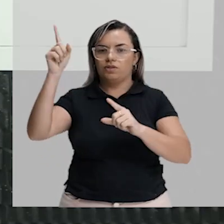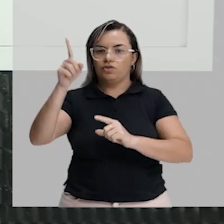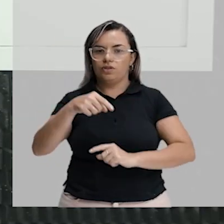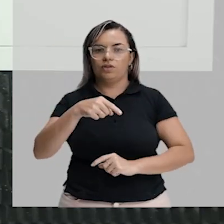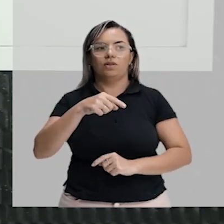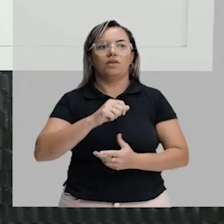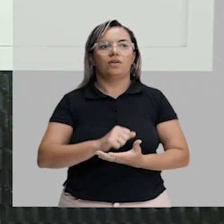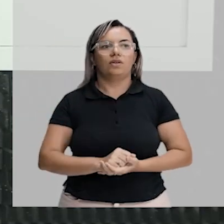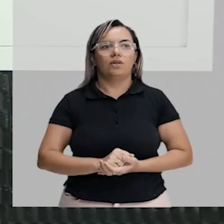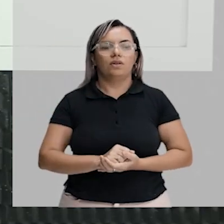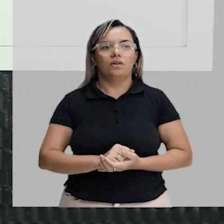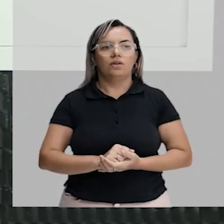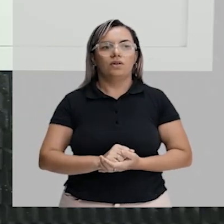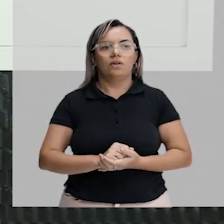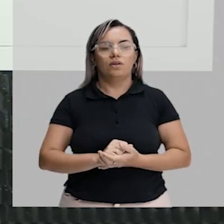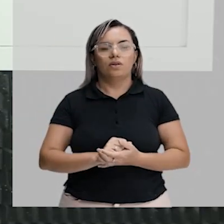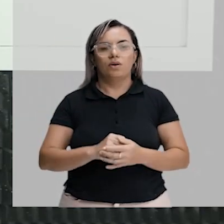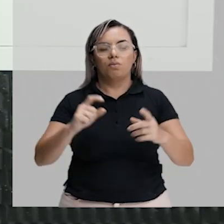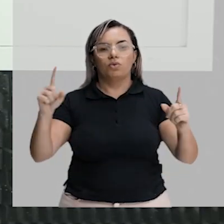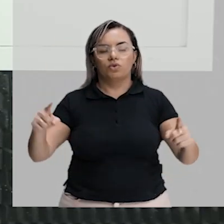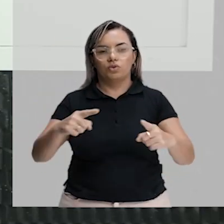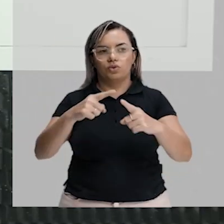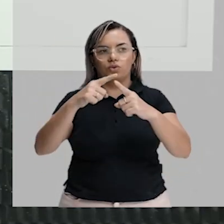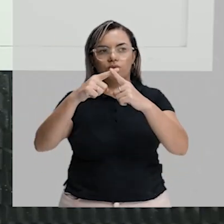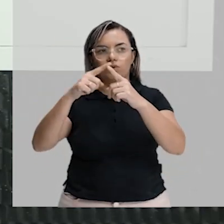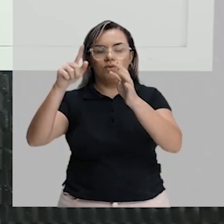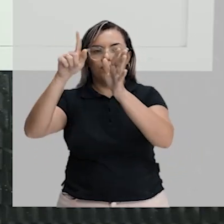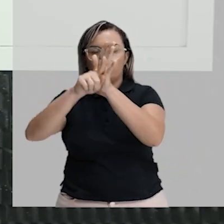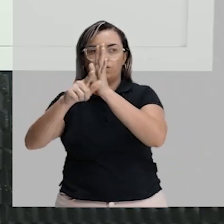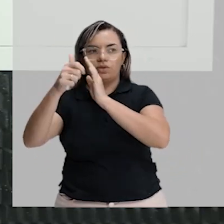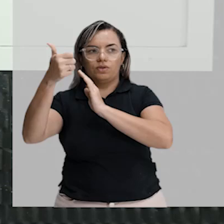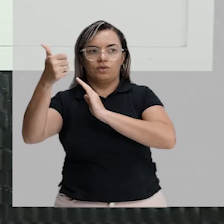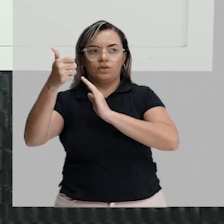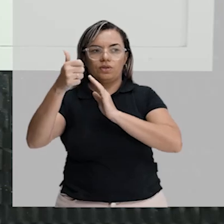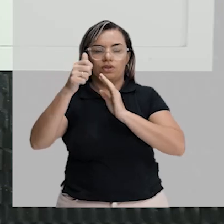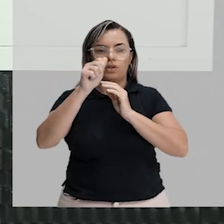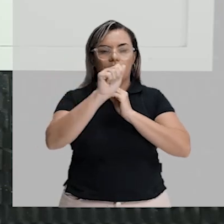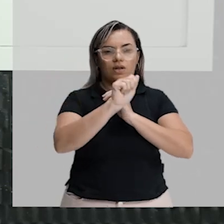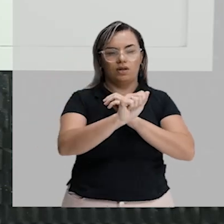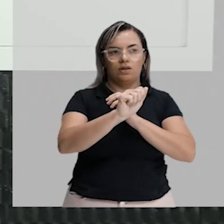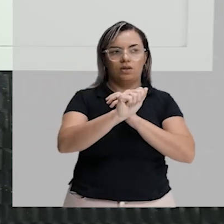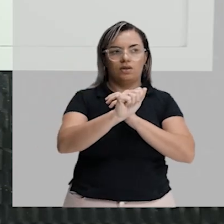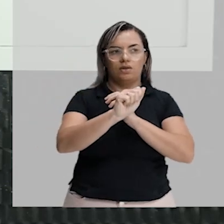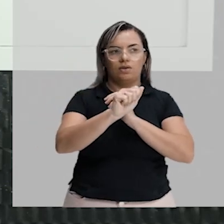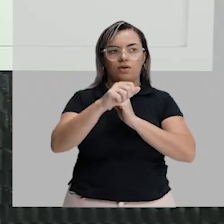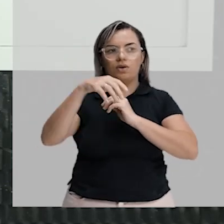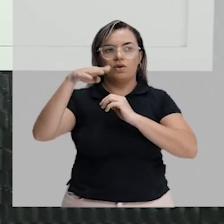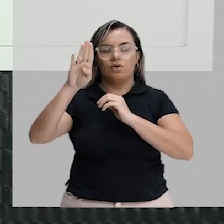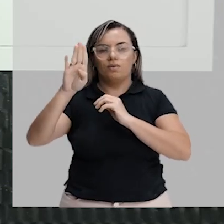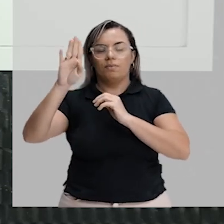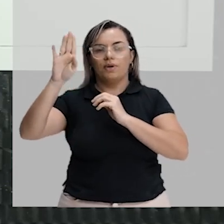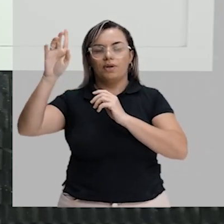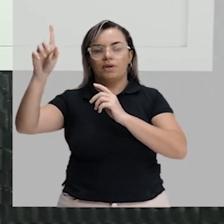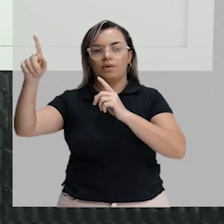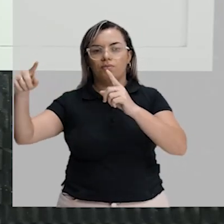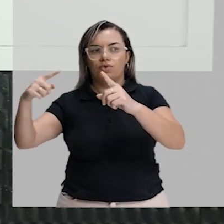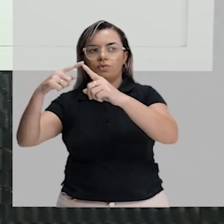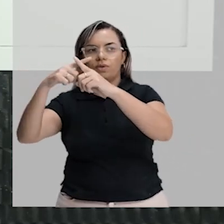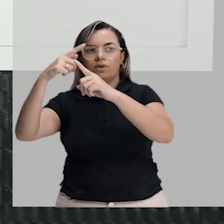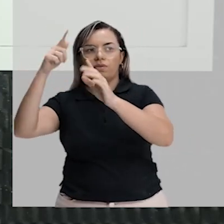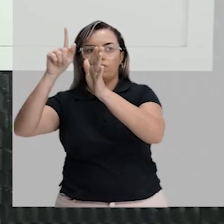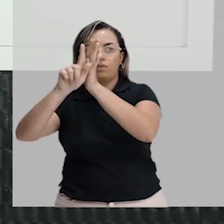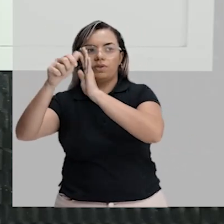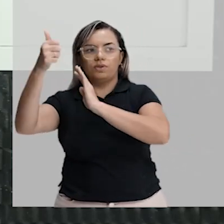1, menos A multiplicado por menos 1 dá A, o B multiplicado por menos 1 dá menos B, e